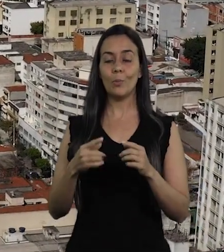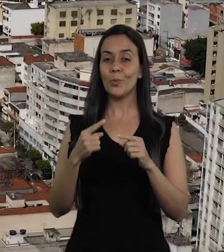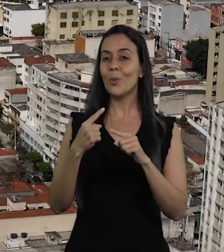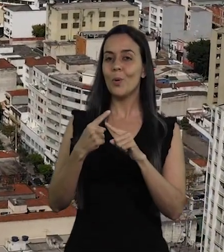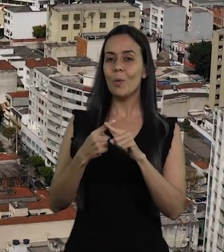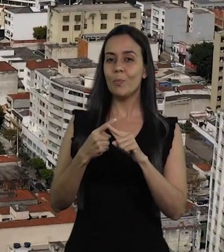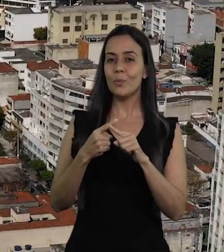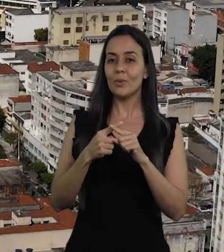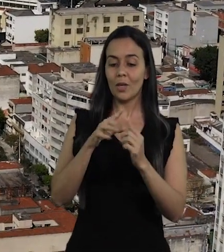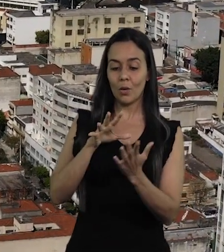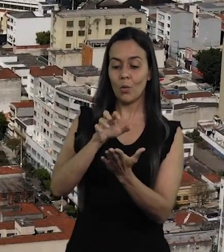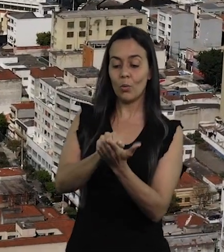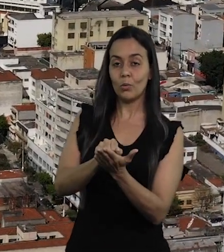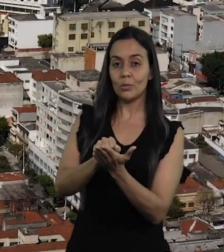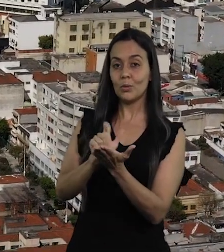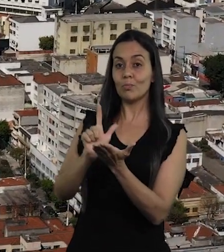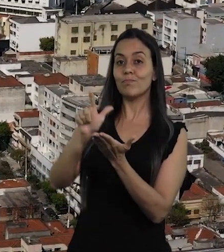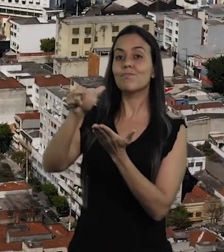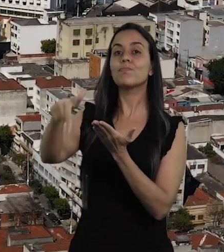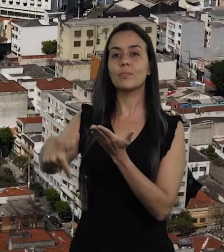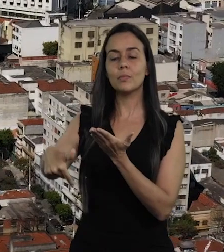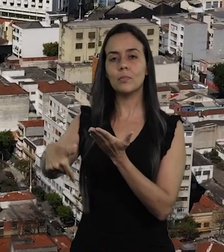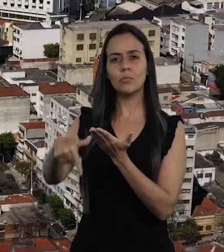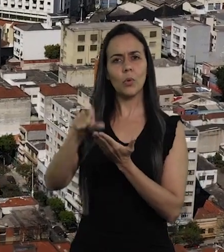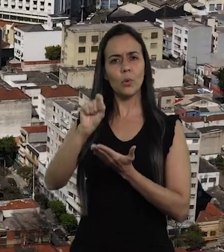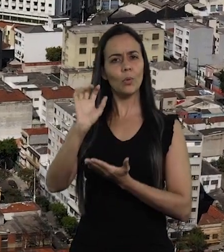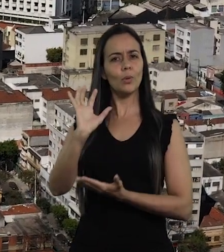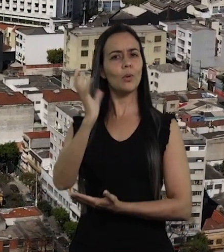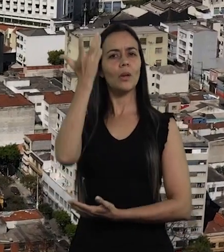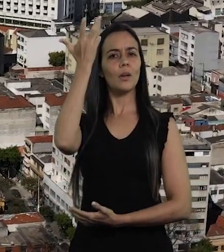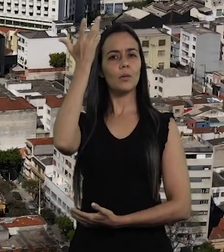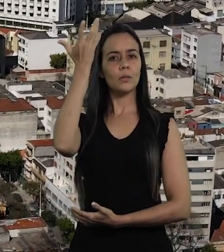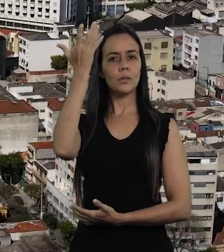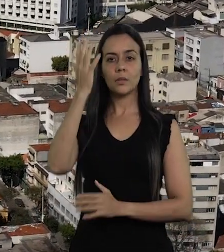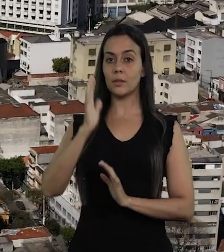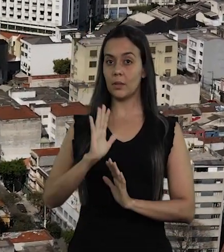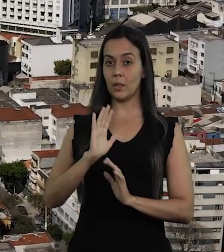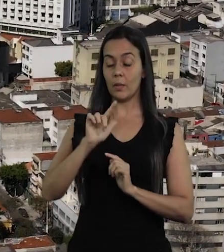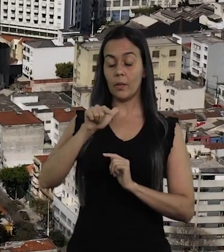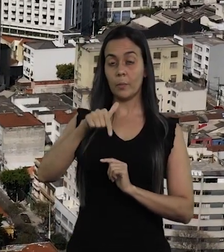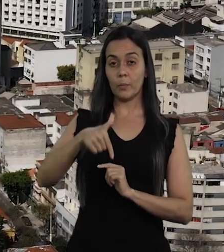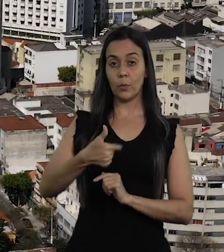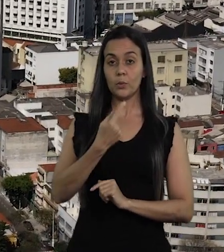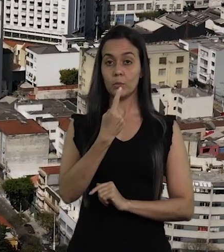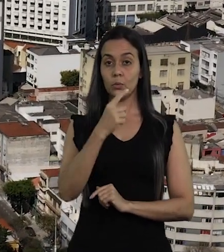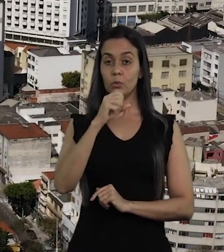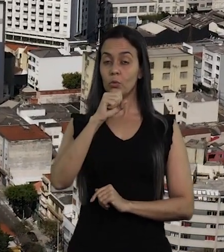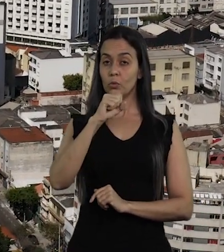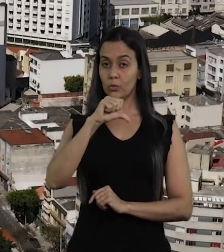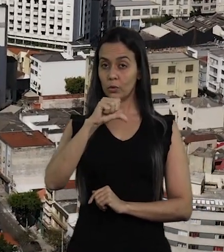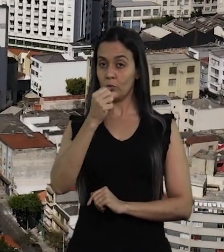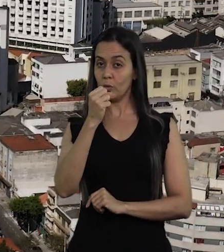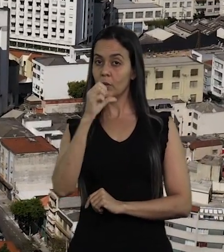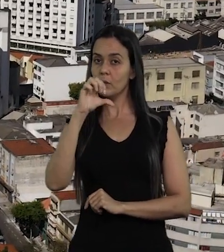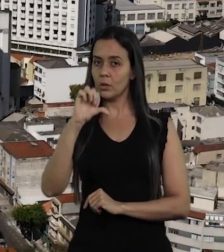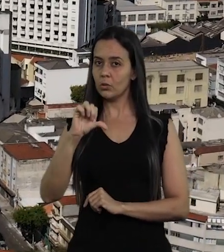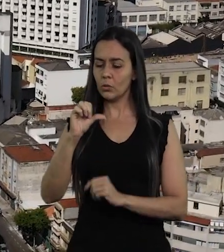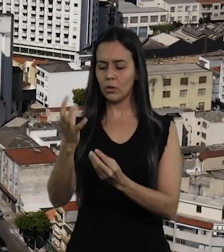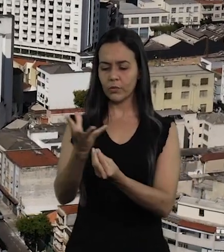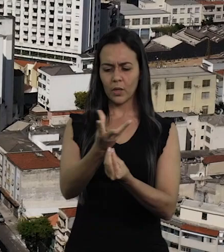pós-colonialismo, né? O que vai acontecer é que, a partir de 1989, a liberdade